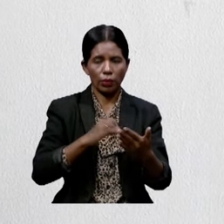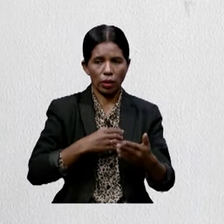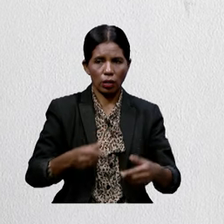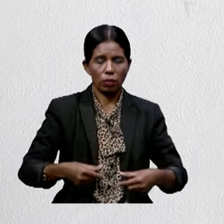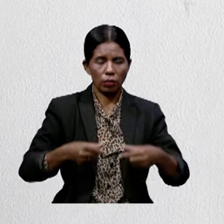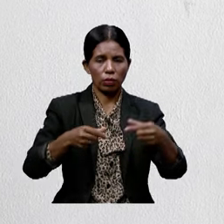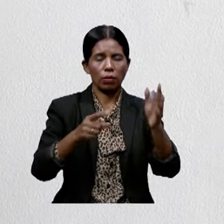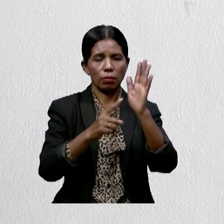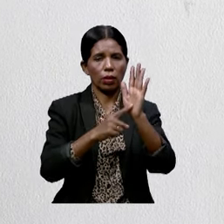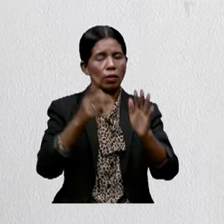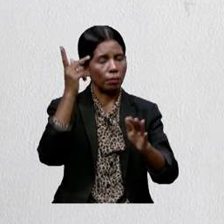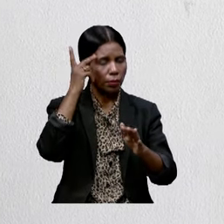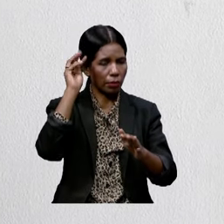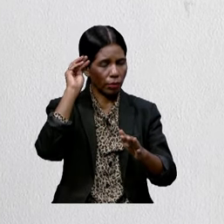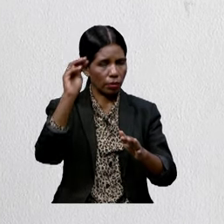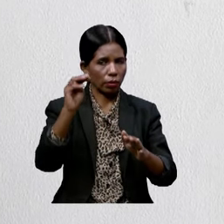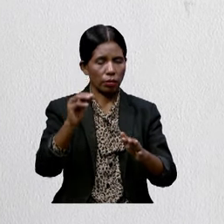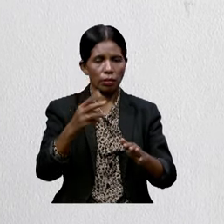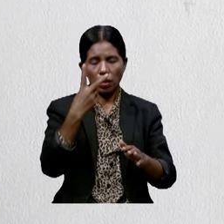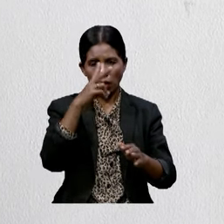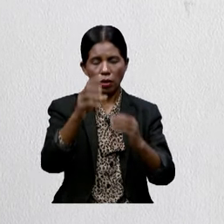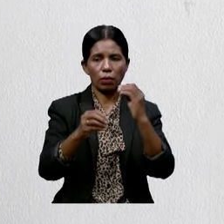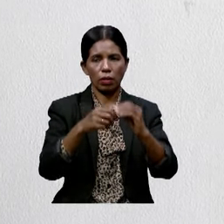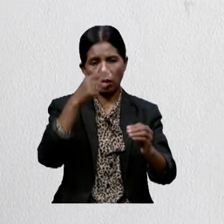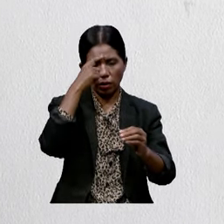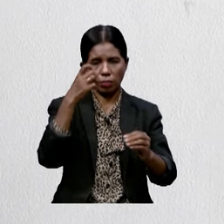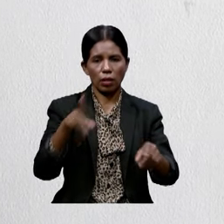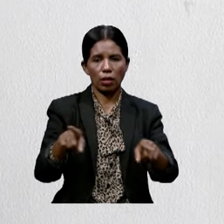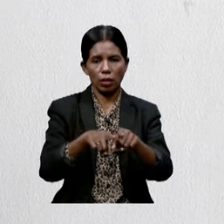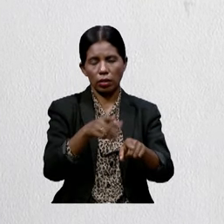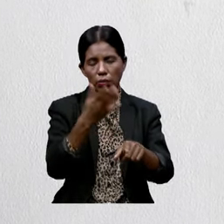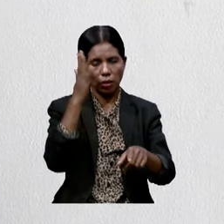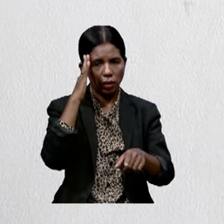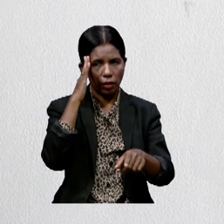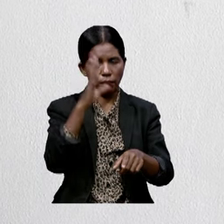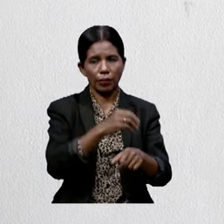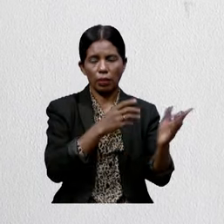seu primeiro ministro bania consideração tamba aceita pode ser até